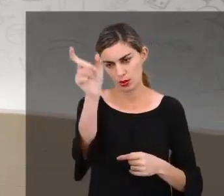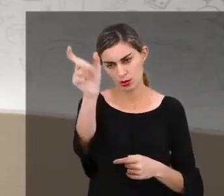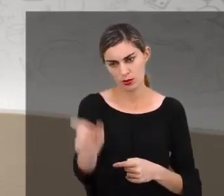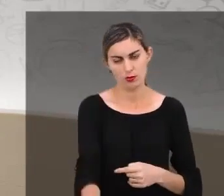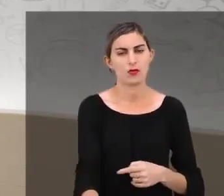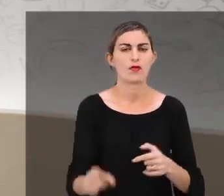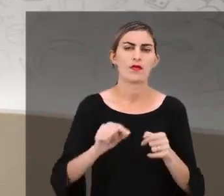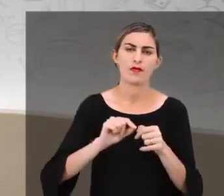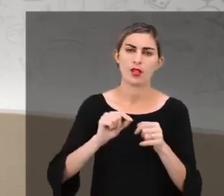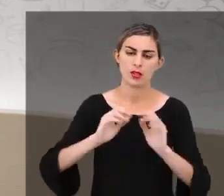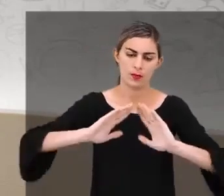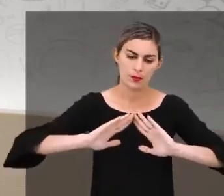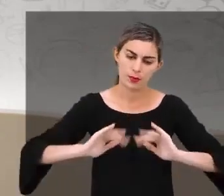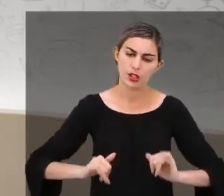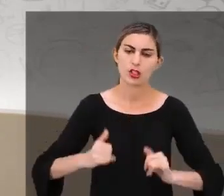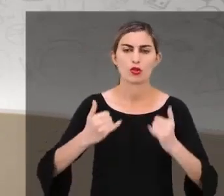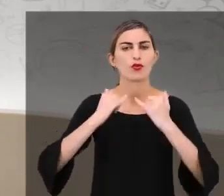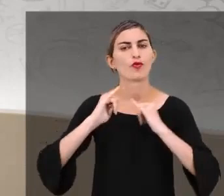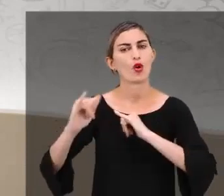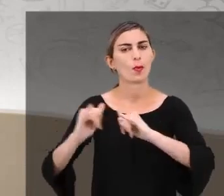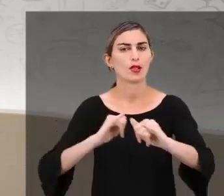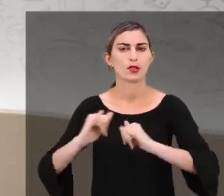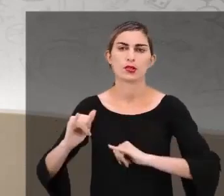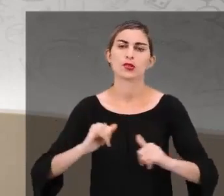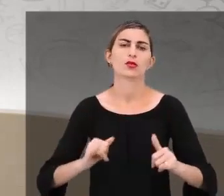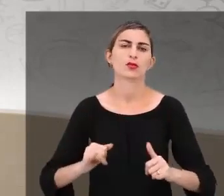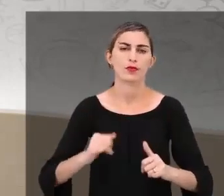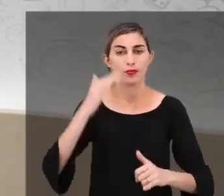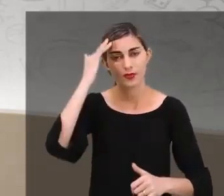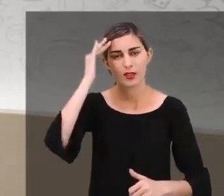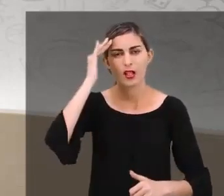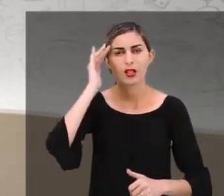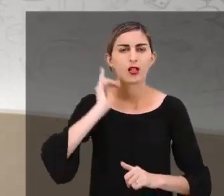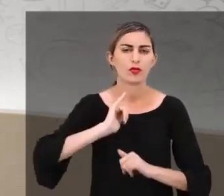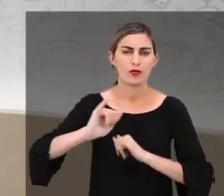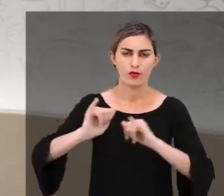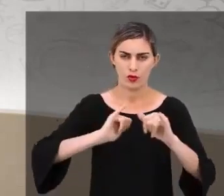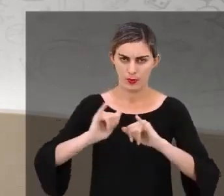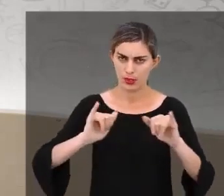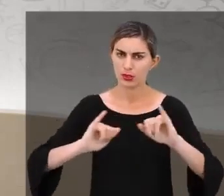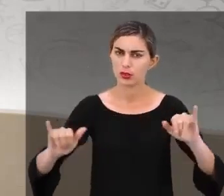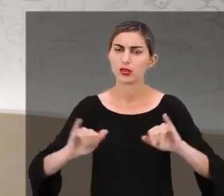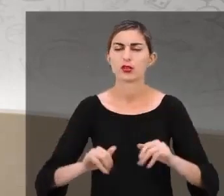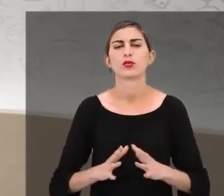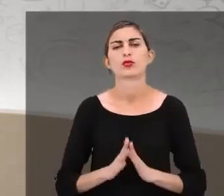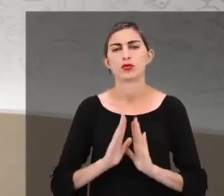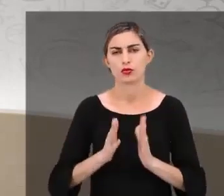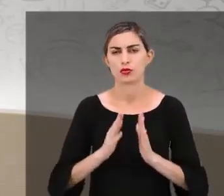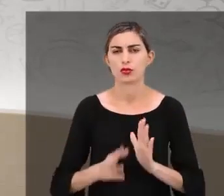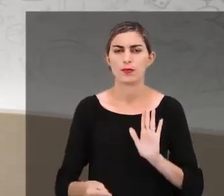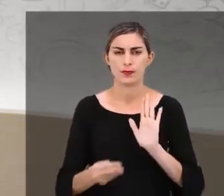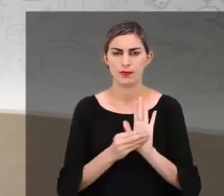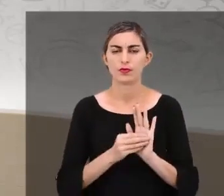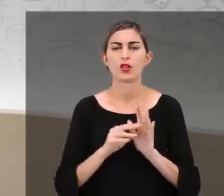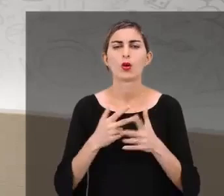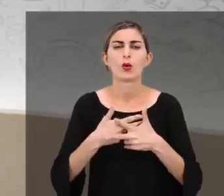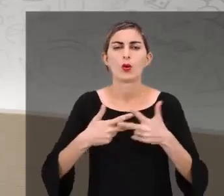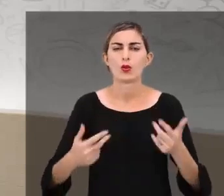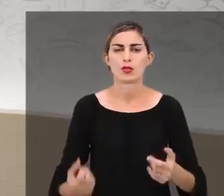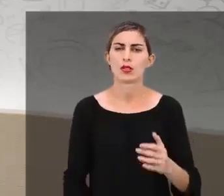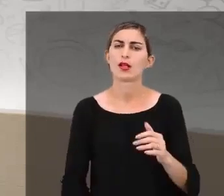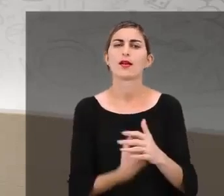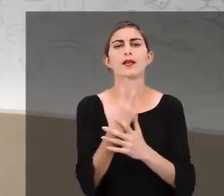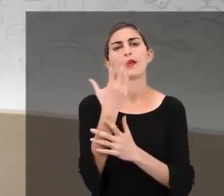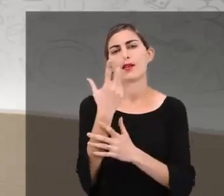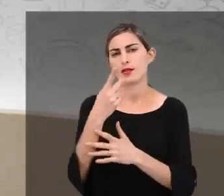vem fazer essa solicitação de informação. Entendendo que a informação, como já foi colocado antes, é algo que é